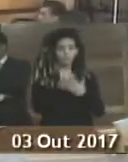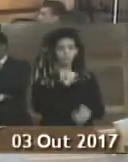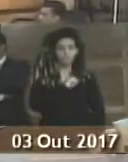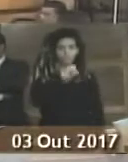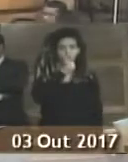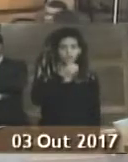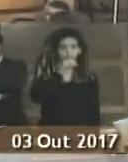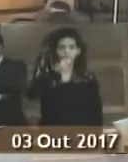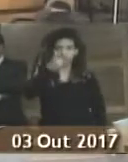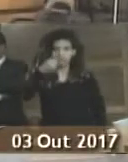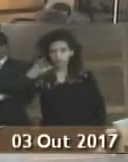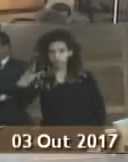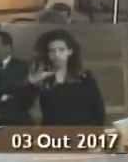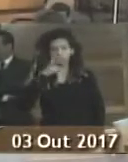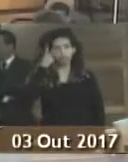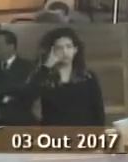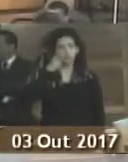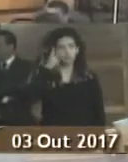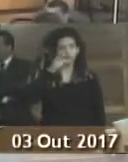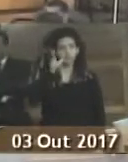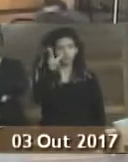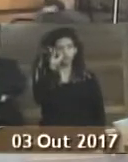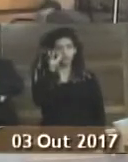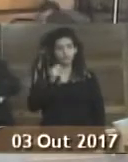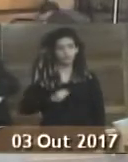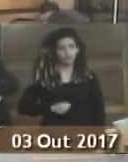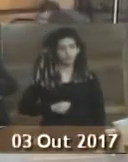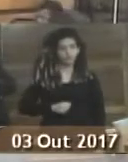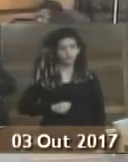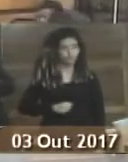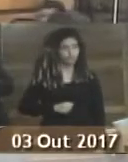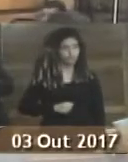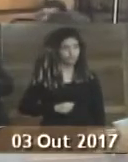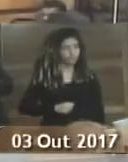número 1113/17, de autor vereador Luciano Valverde,